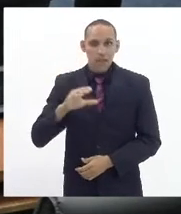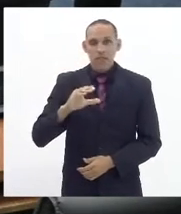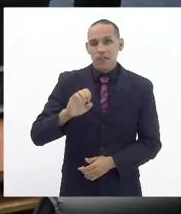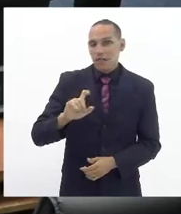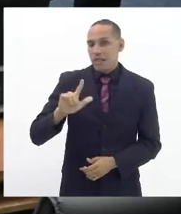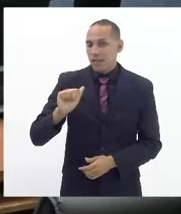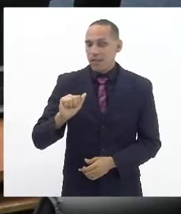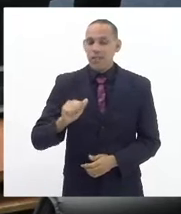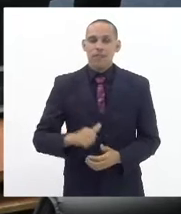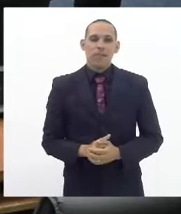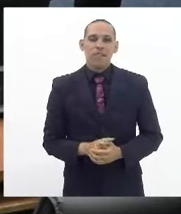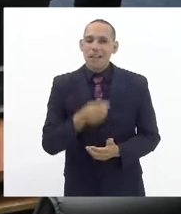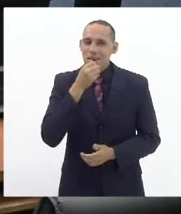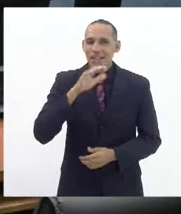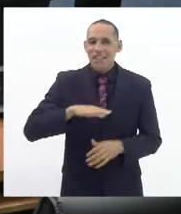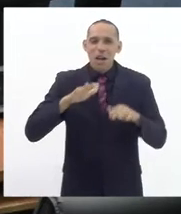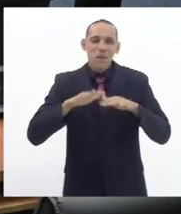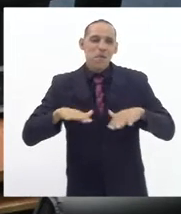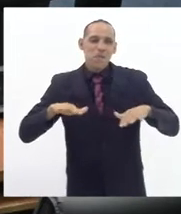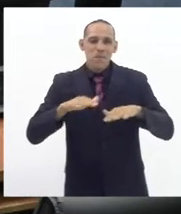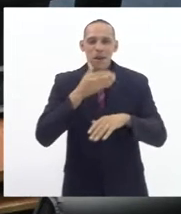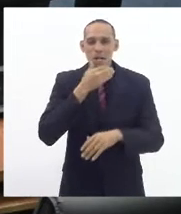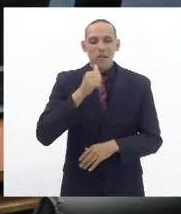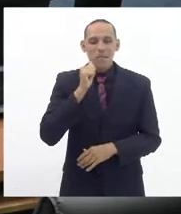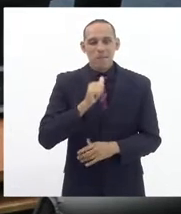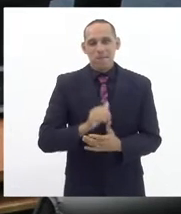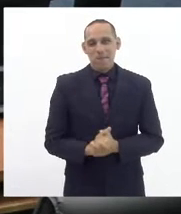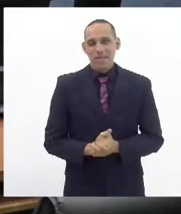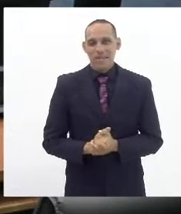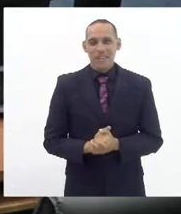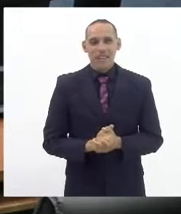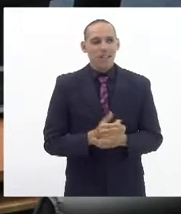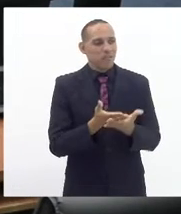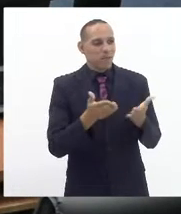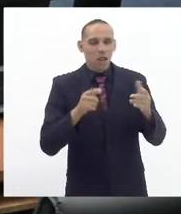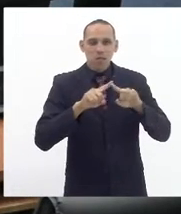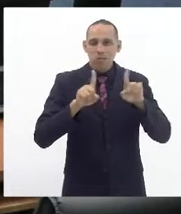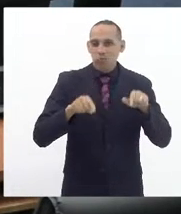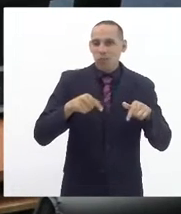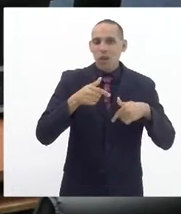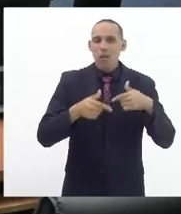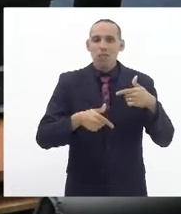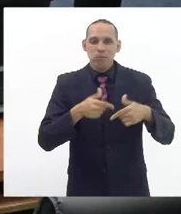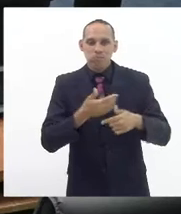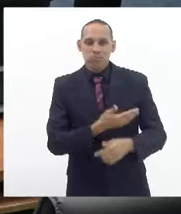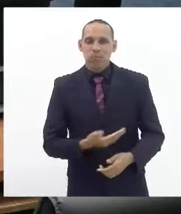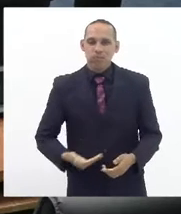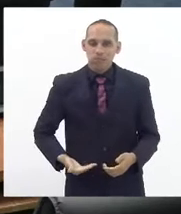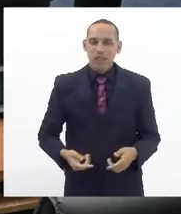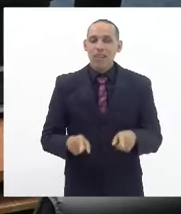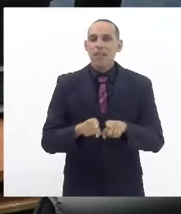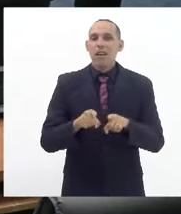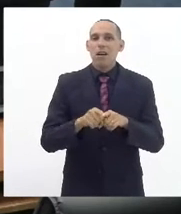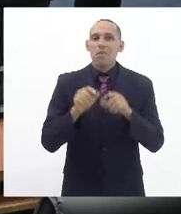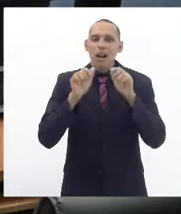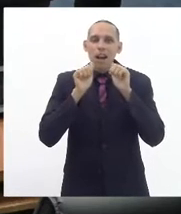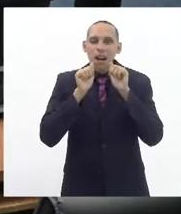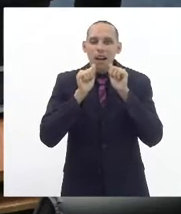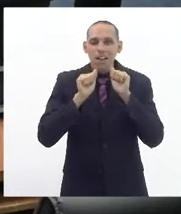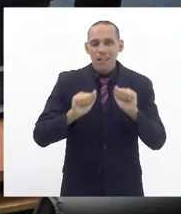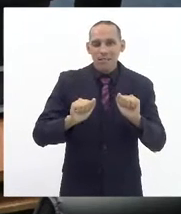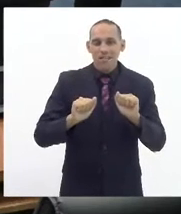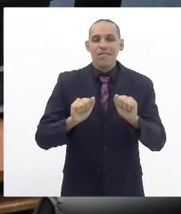Jordão. Boa tarde a todos e todas, aos servidores, aos assessores e a todos que nos